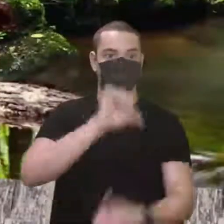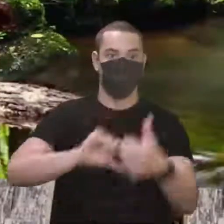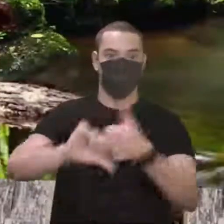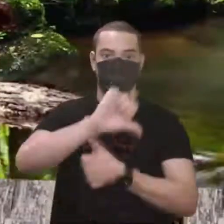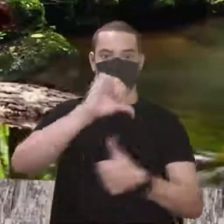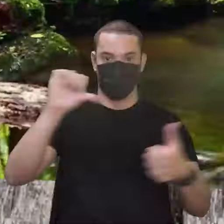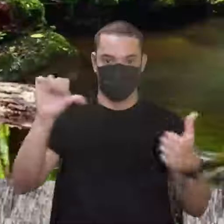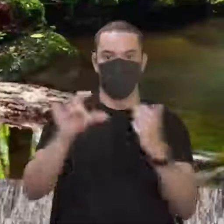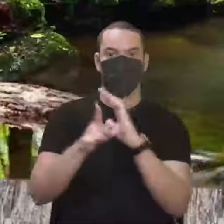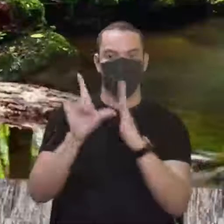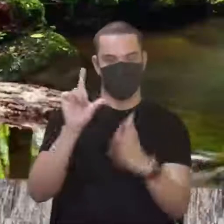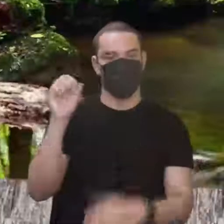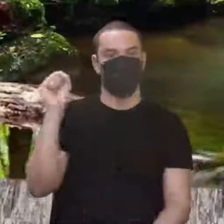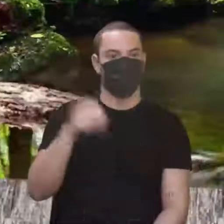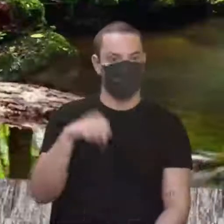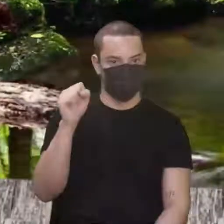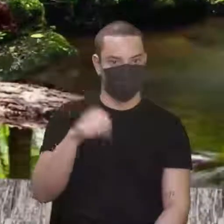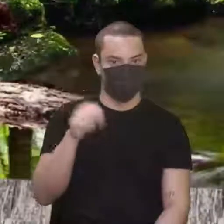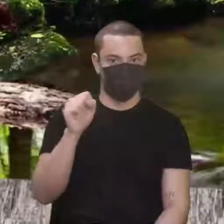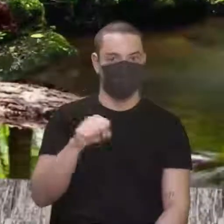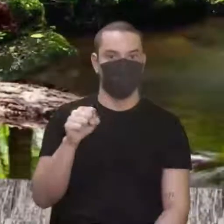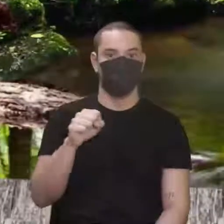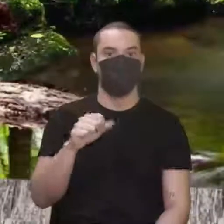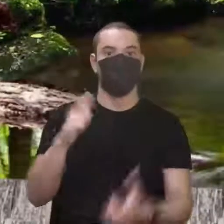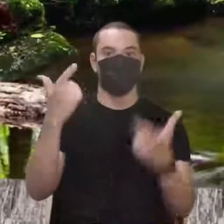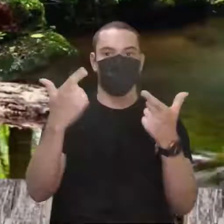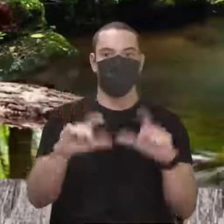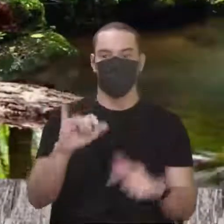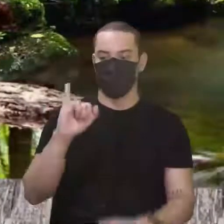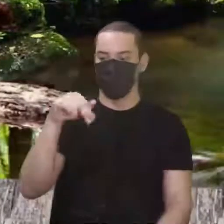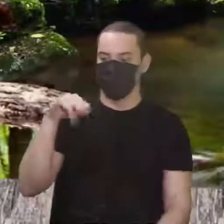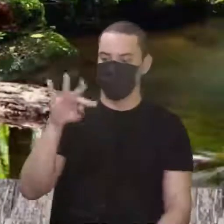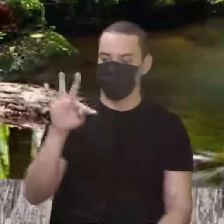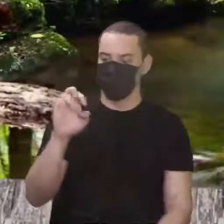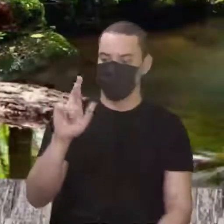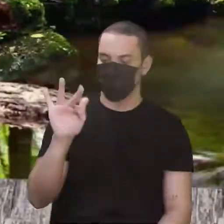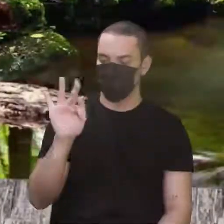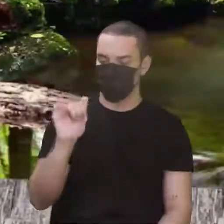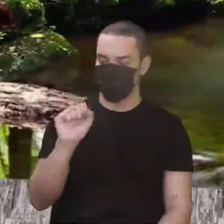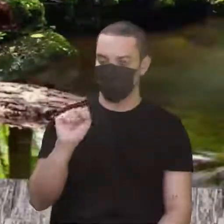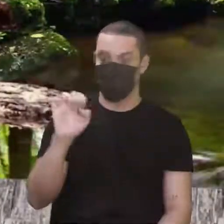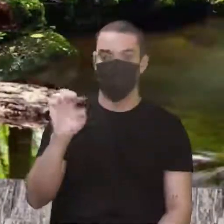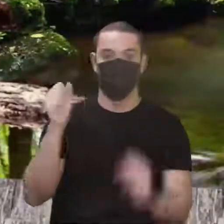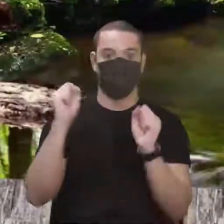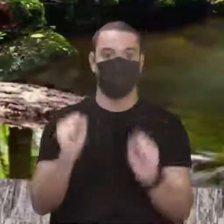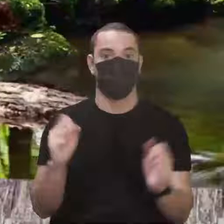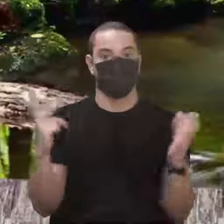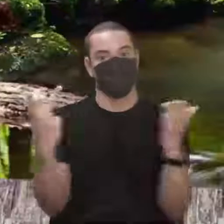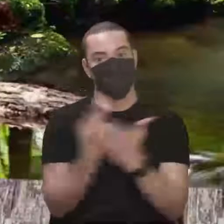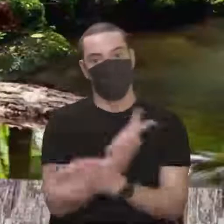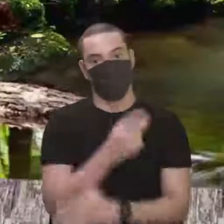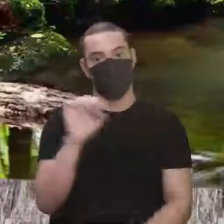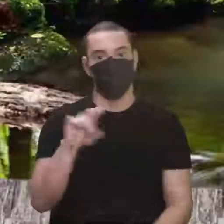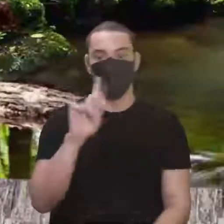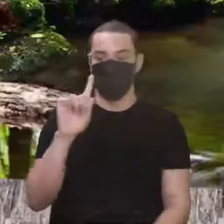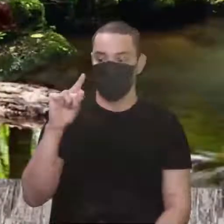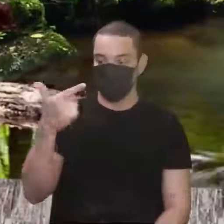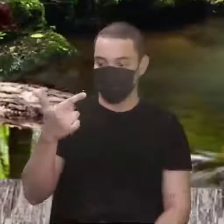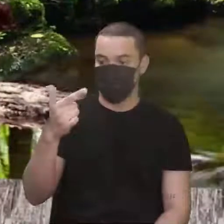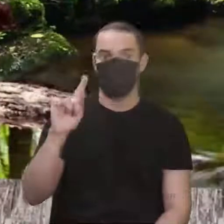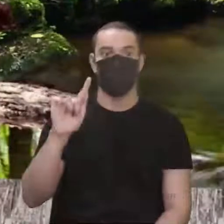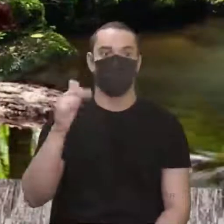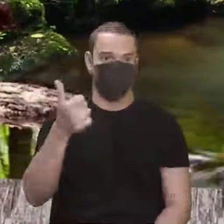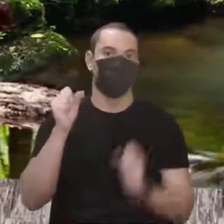anteriores a isso? Sim. Lá na fase de intérfase pode estar acontecendo, ou no período G1 ou no período G2 pode estar acontecendo